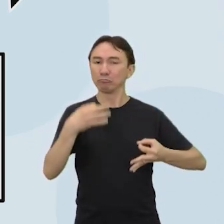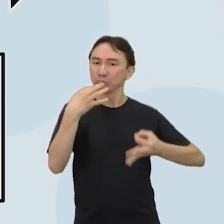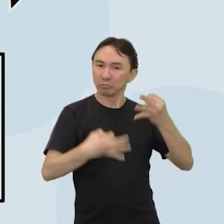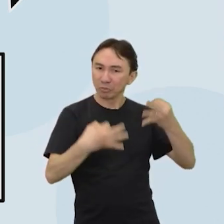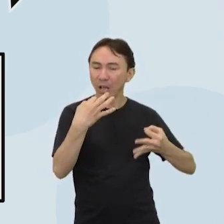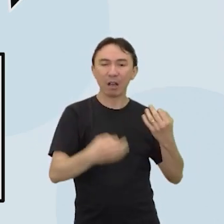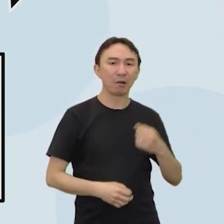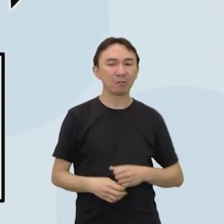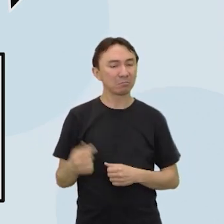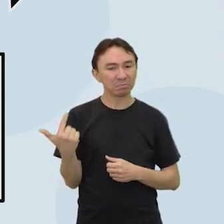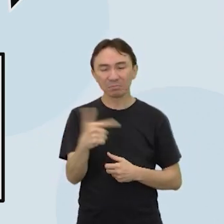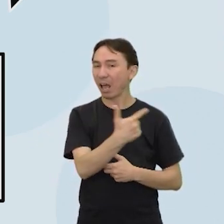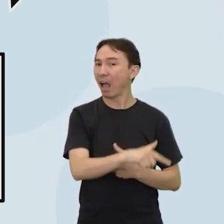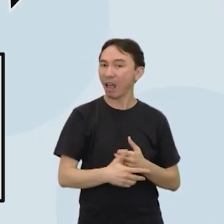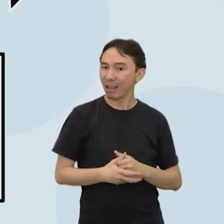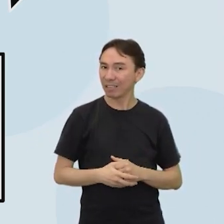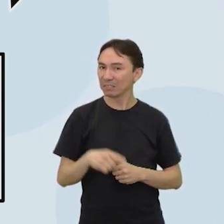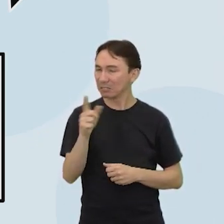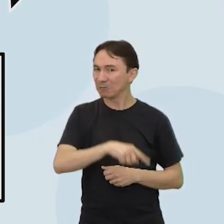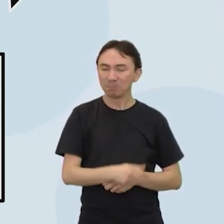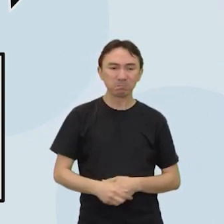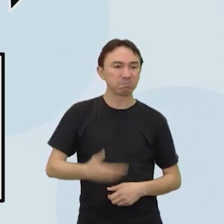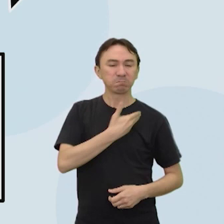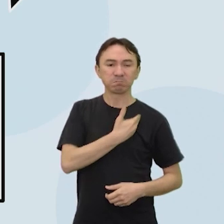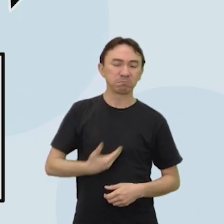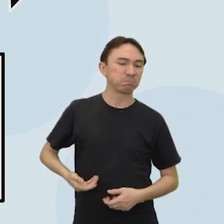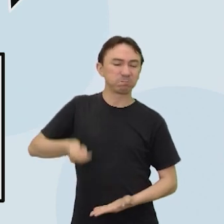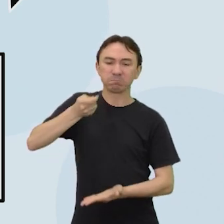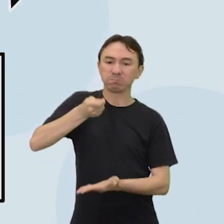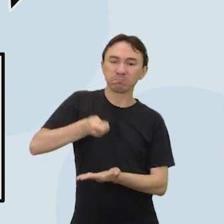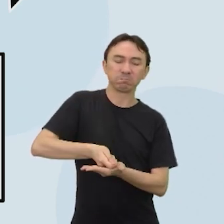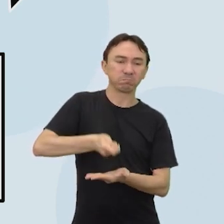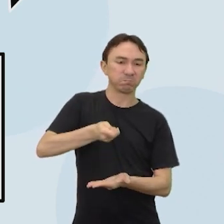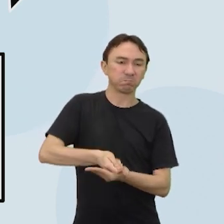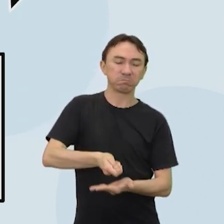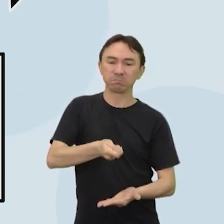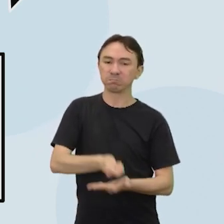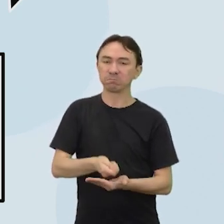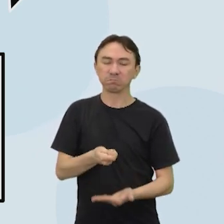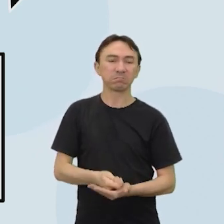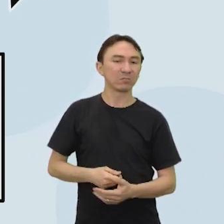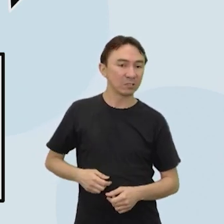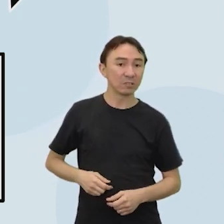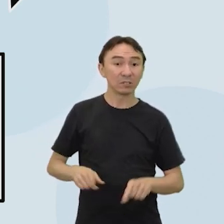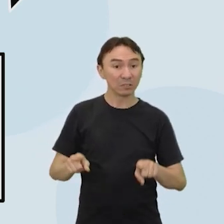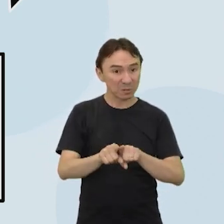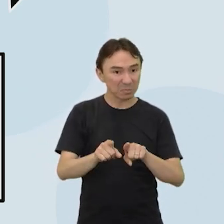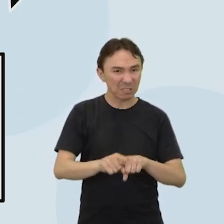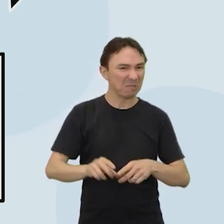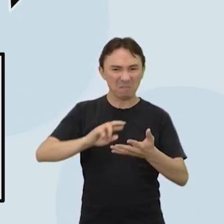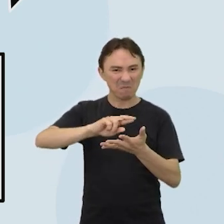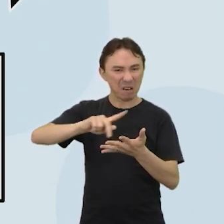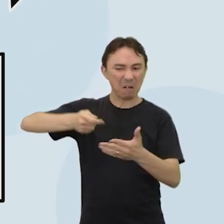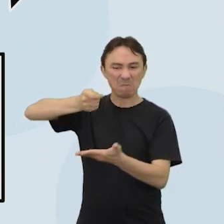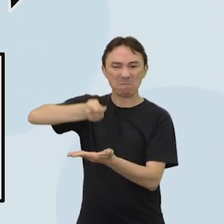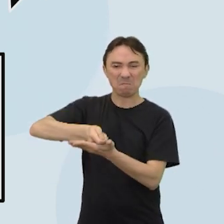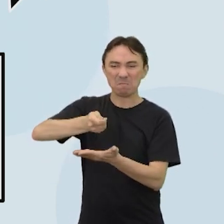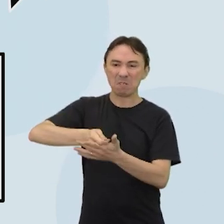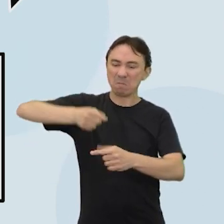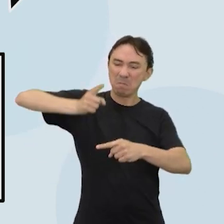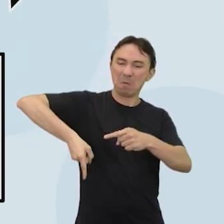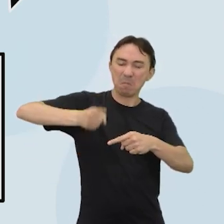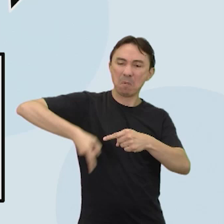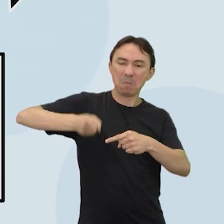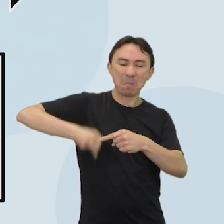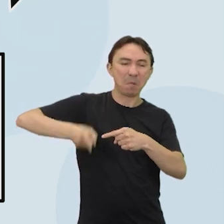das leis no âmbito da sociedade, além de impor severas restrições à comunicação